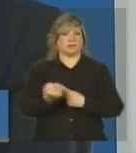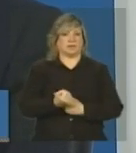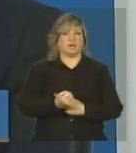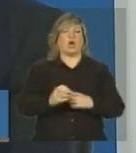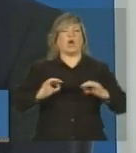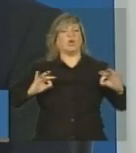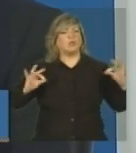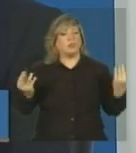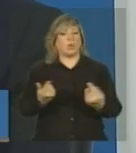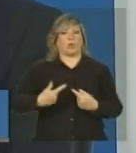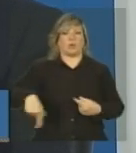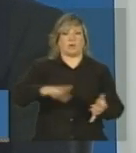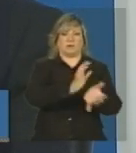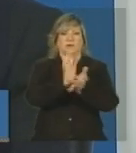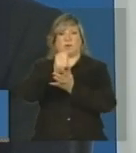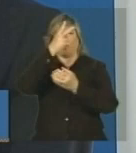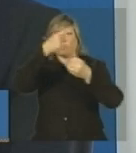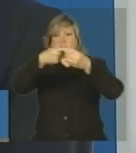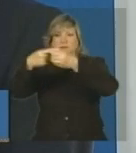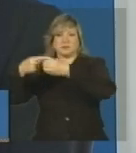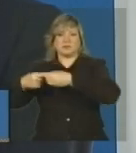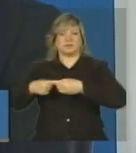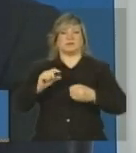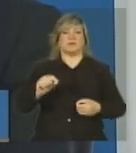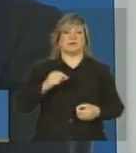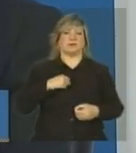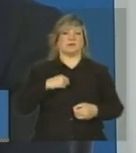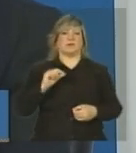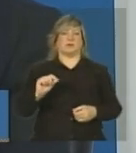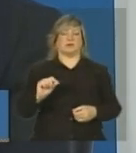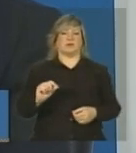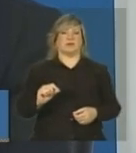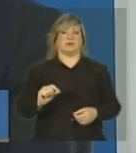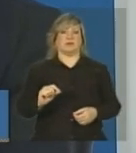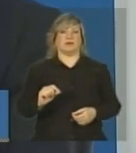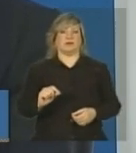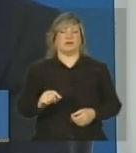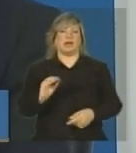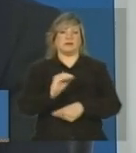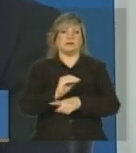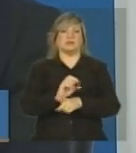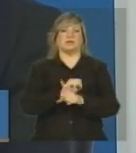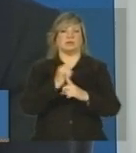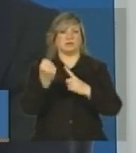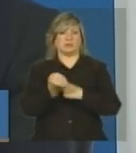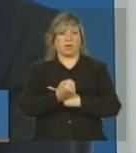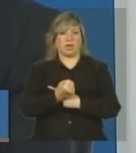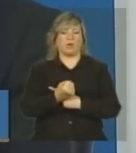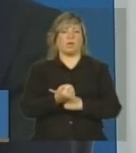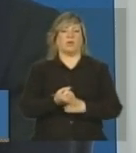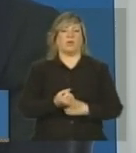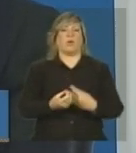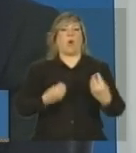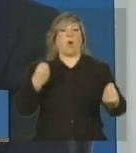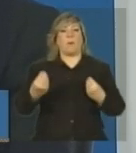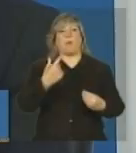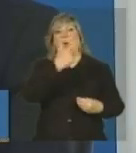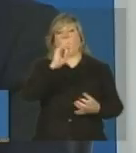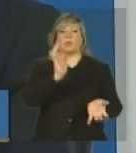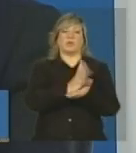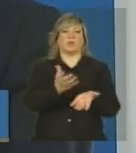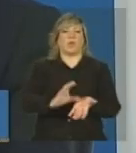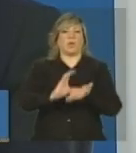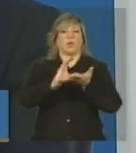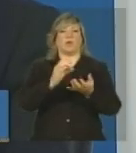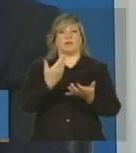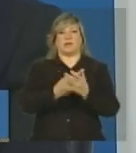essas instâncias, seja ela do Conselho Municipal de Assistência Social, como de uma instância específica criada para o programa, ou de um outro conselho, como de